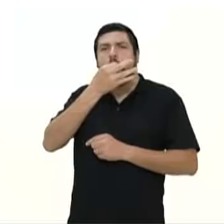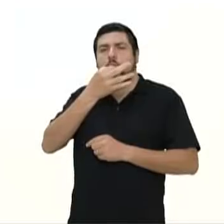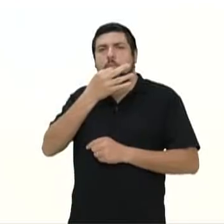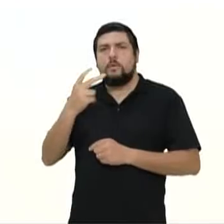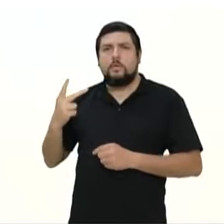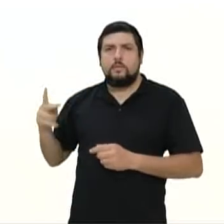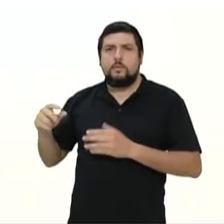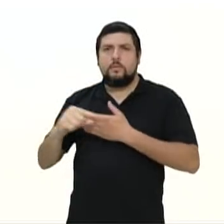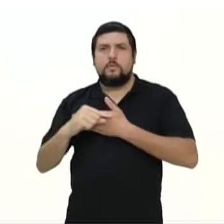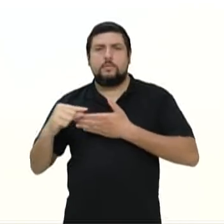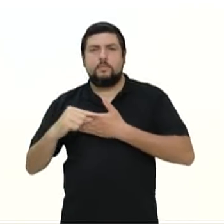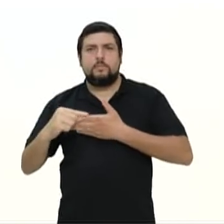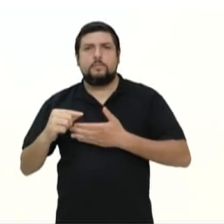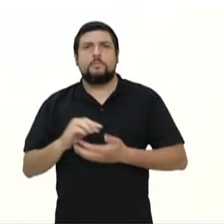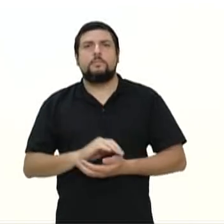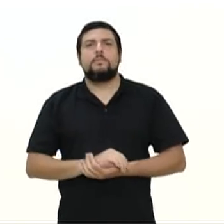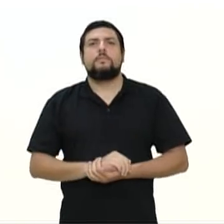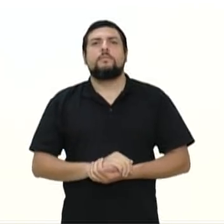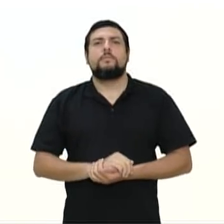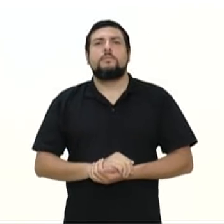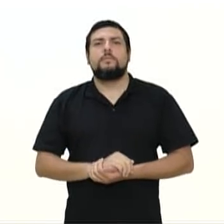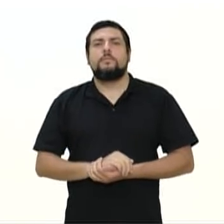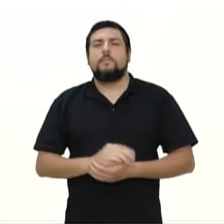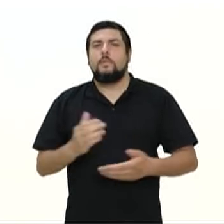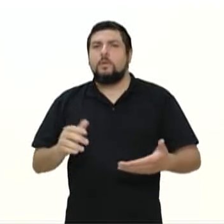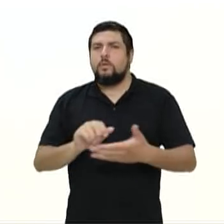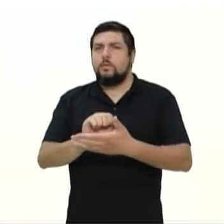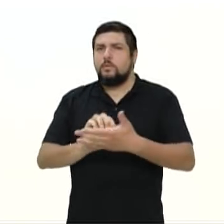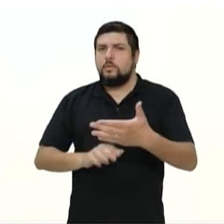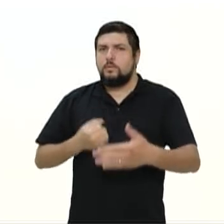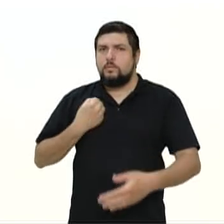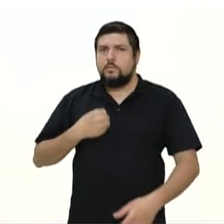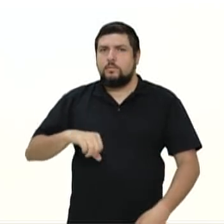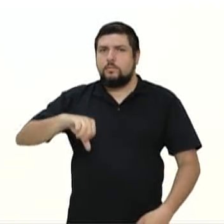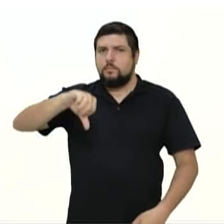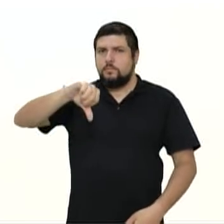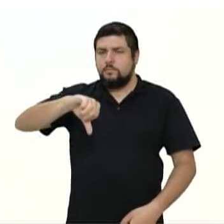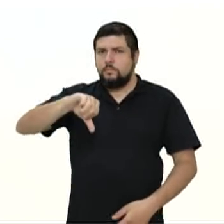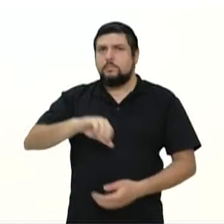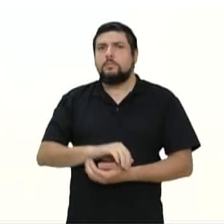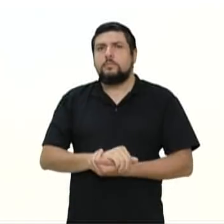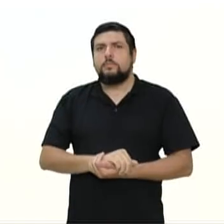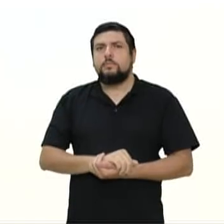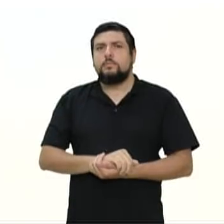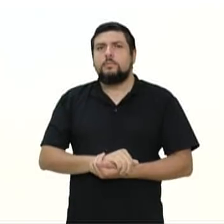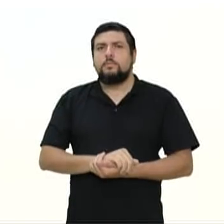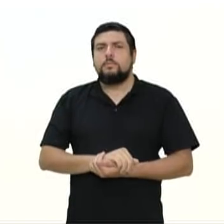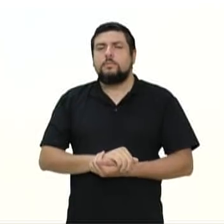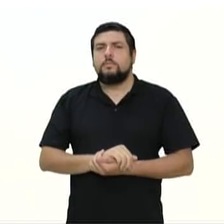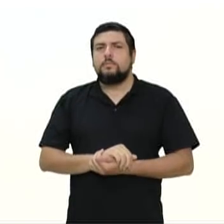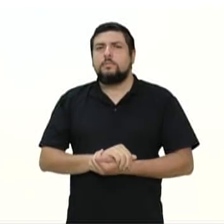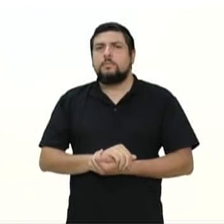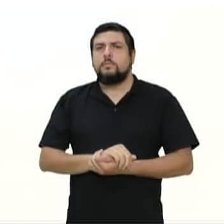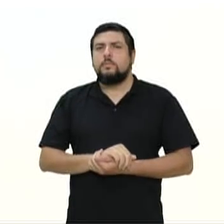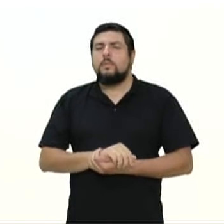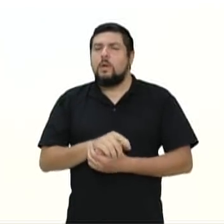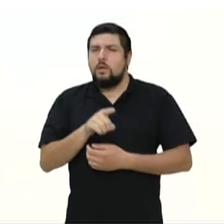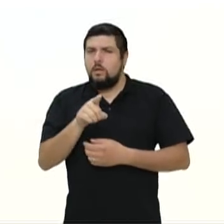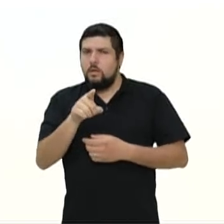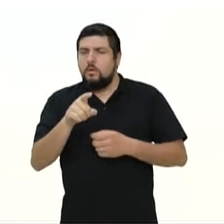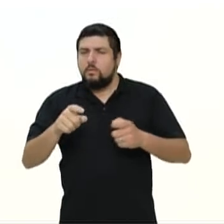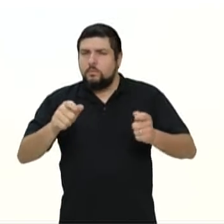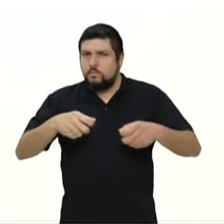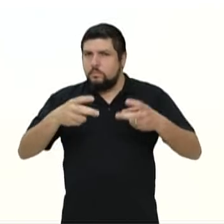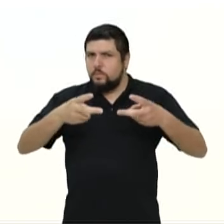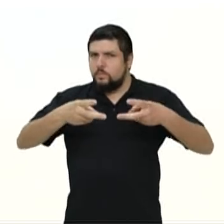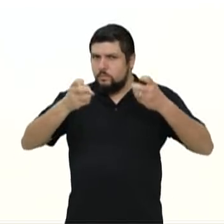opinião da autora. Vamos para a atividade 9. Veja, como você pode perceber, a